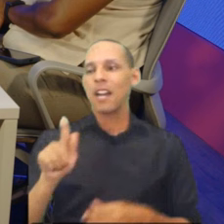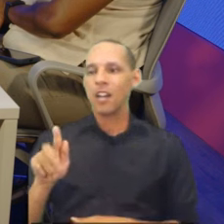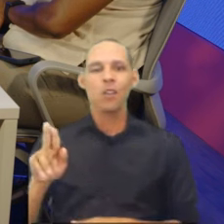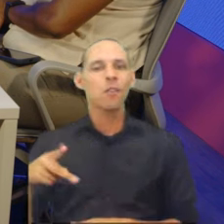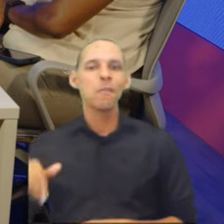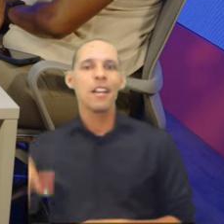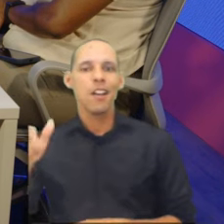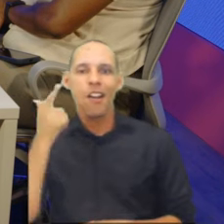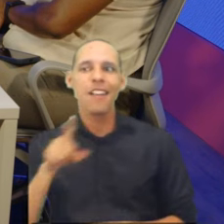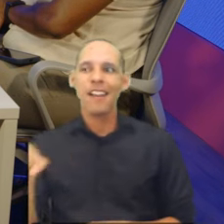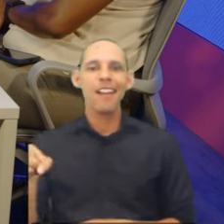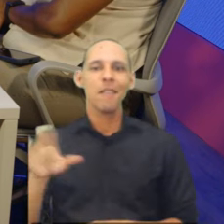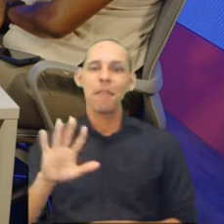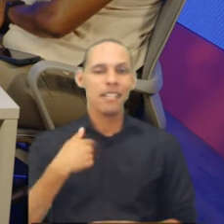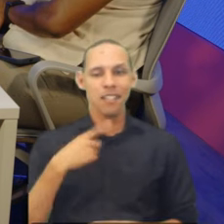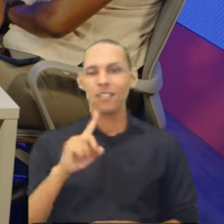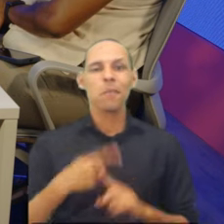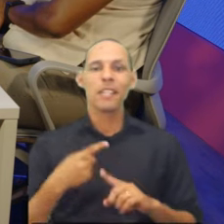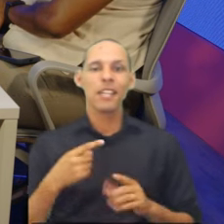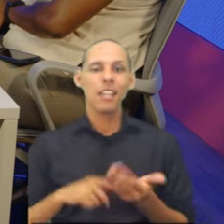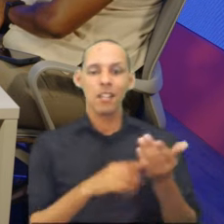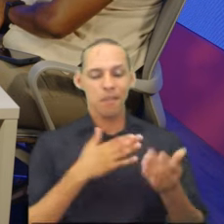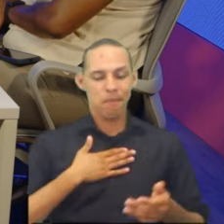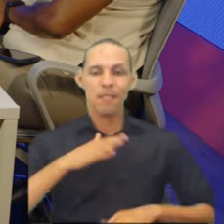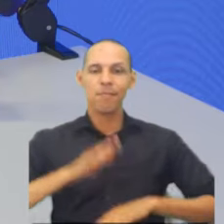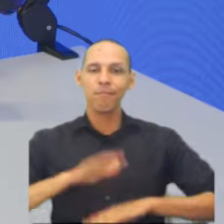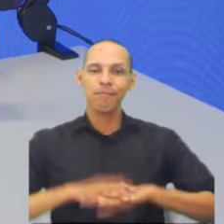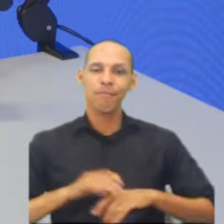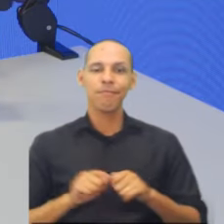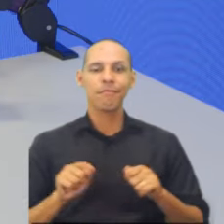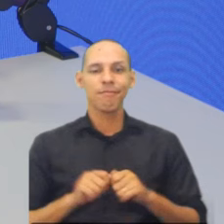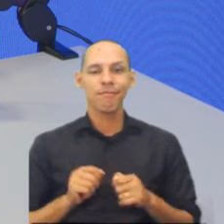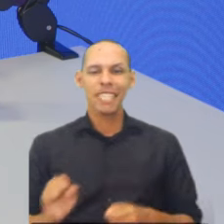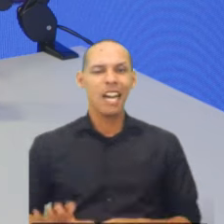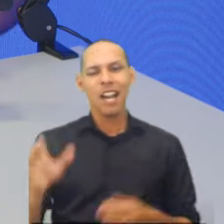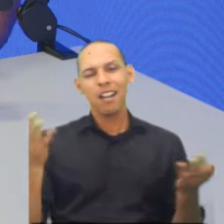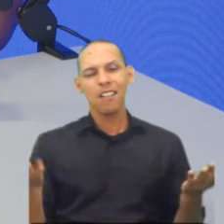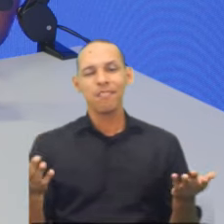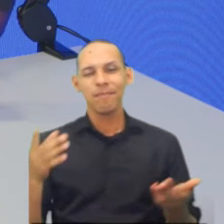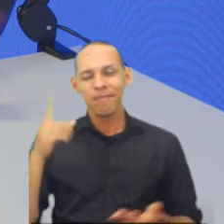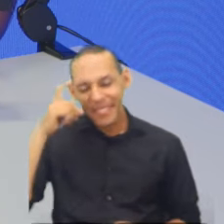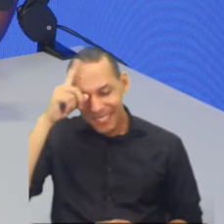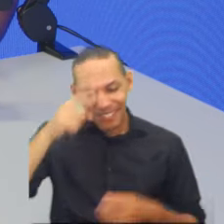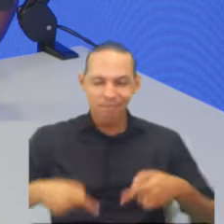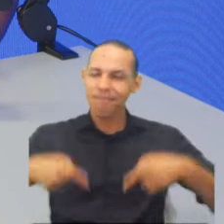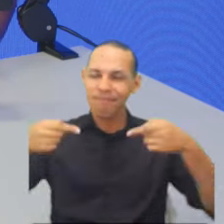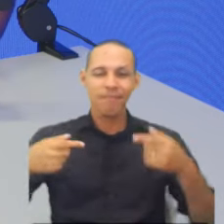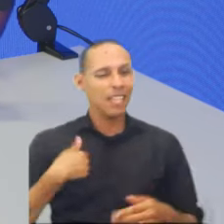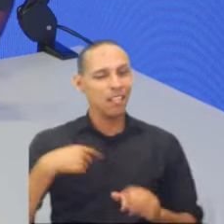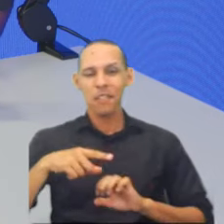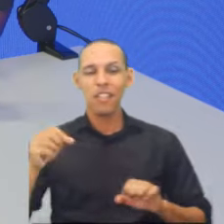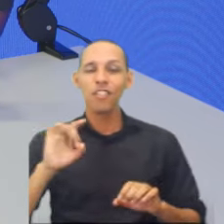consigo crescer Claro que eu não consigo que eu tô eu tô fazendo a minha tecnologia E aí é caríssimo isso e desafiador demais